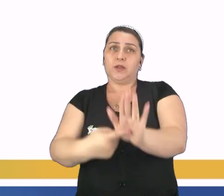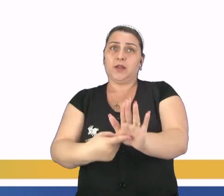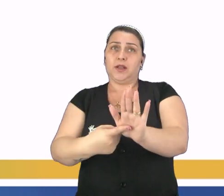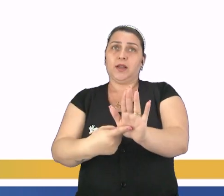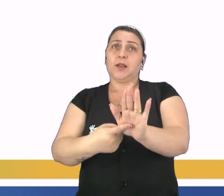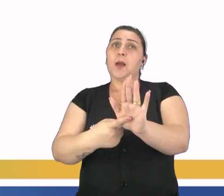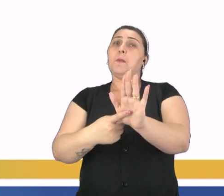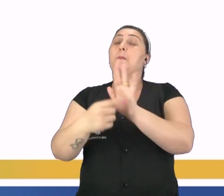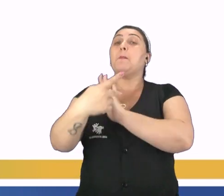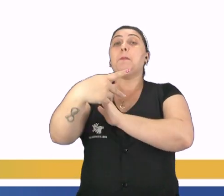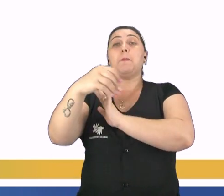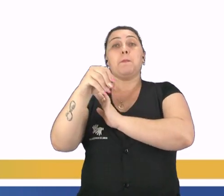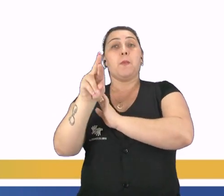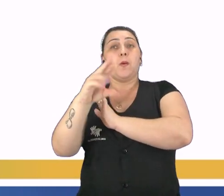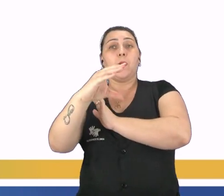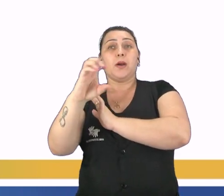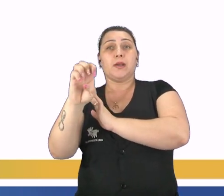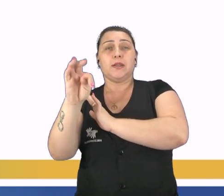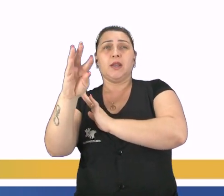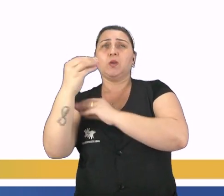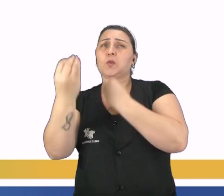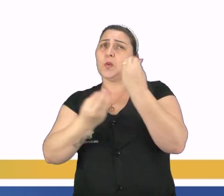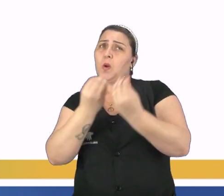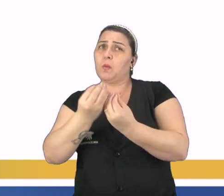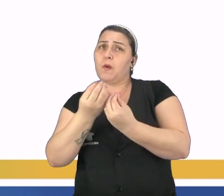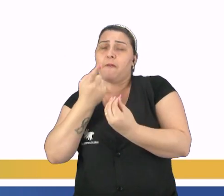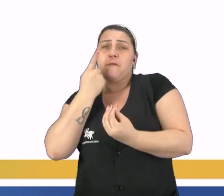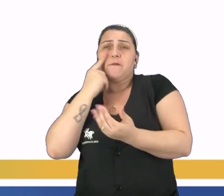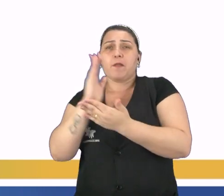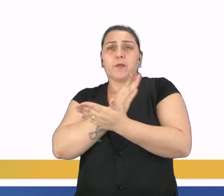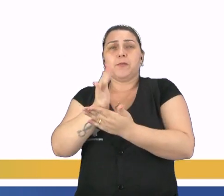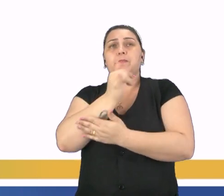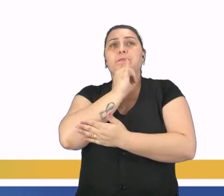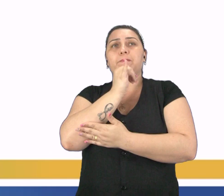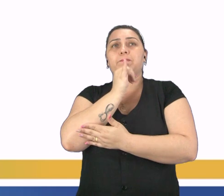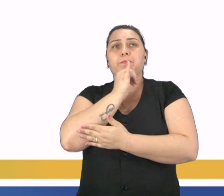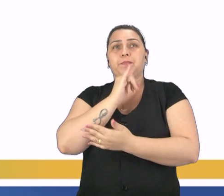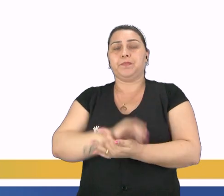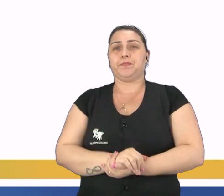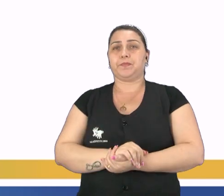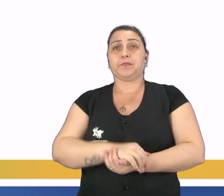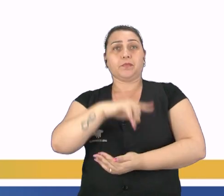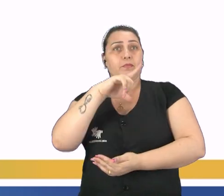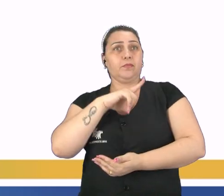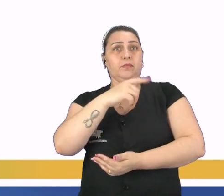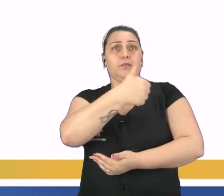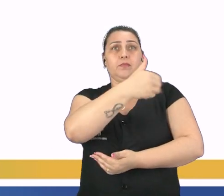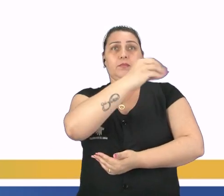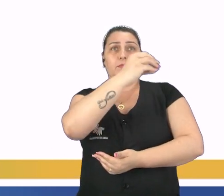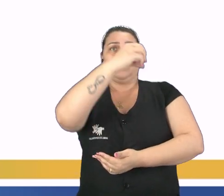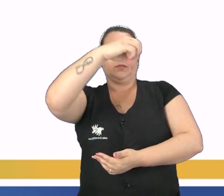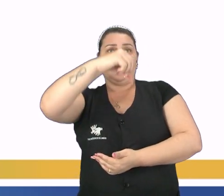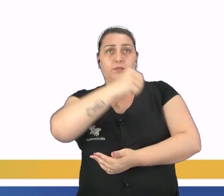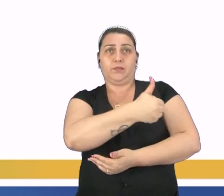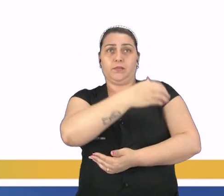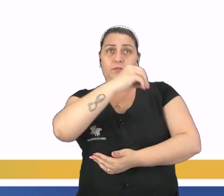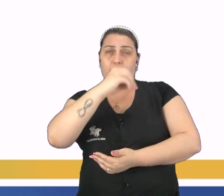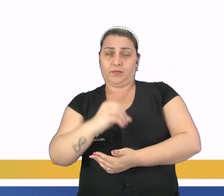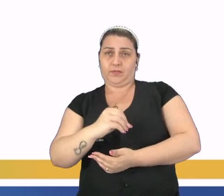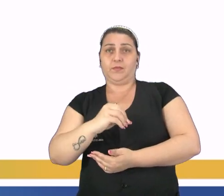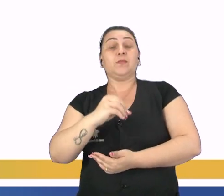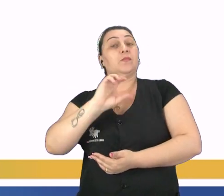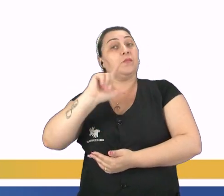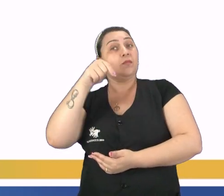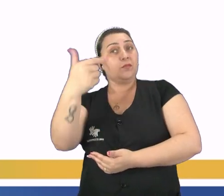de porcento. Como assim, professora? Vejamos alguns exemplos. Eu tenho 109 sobre 100. Uma